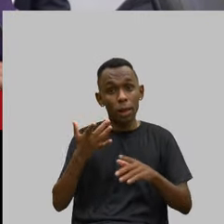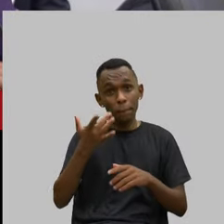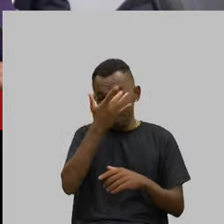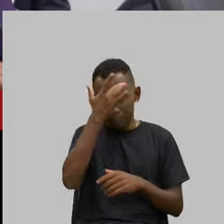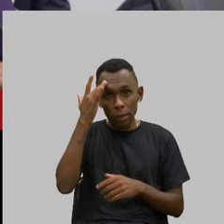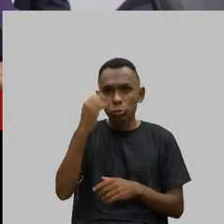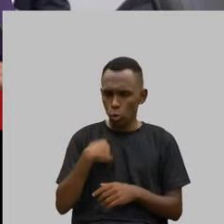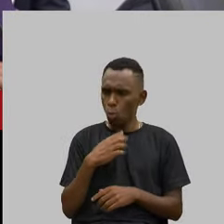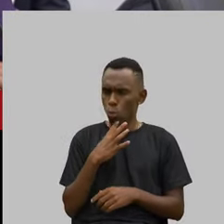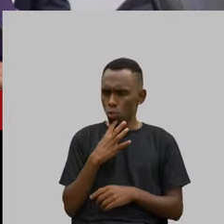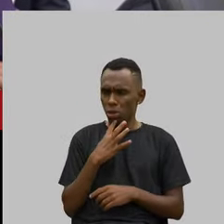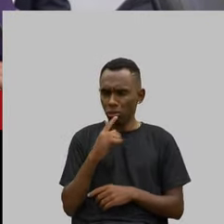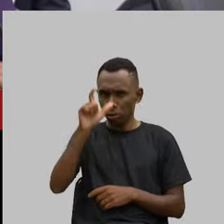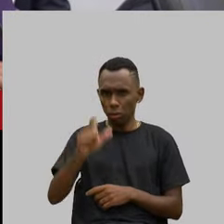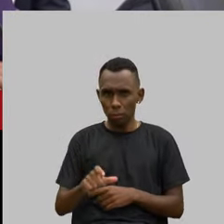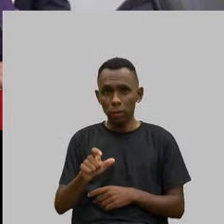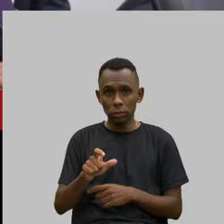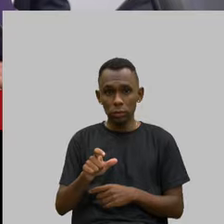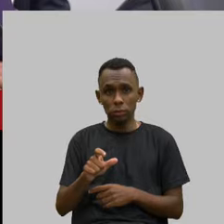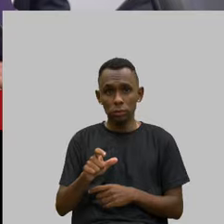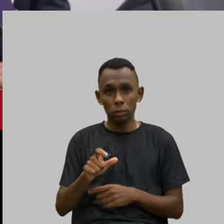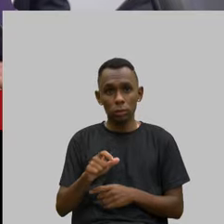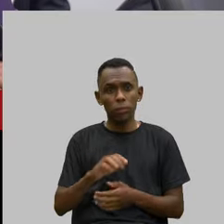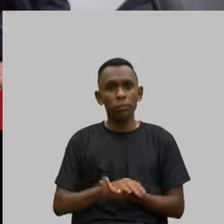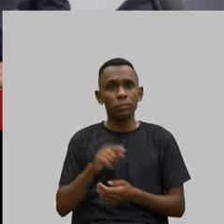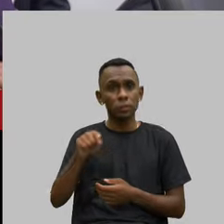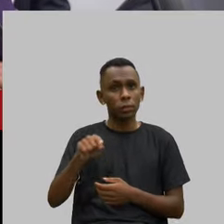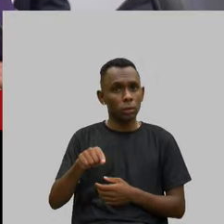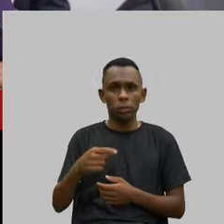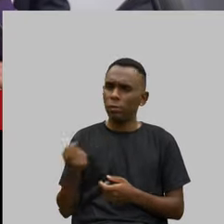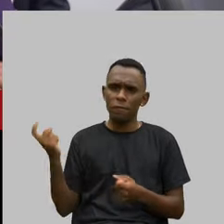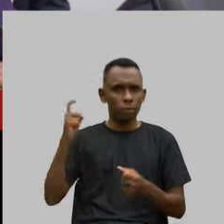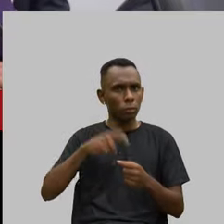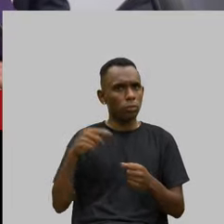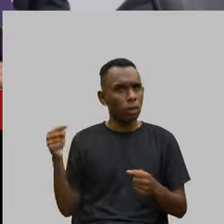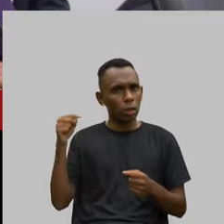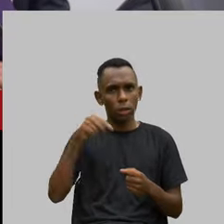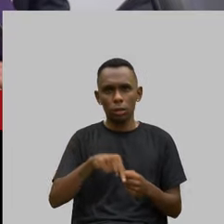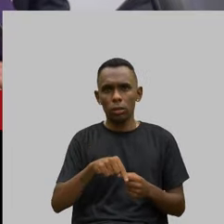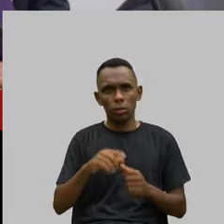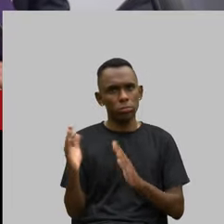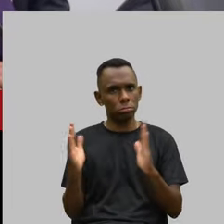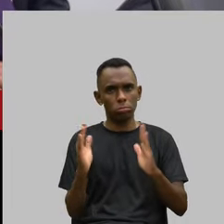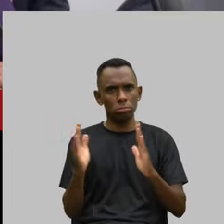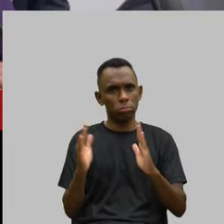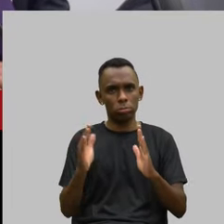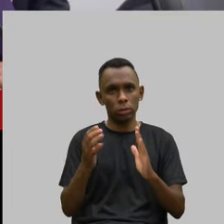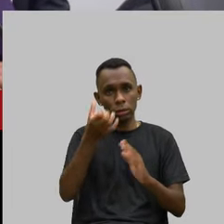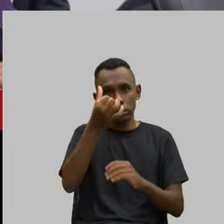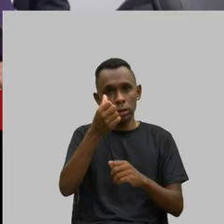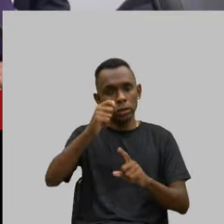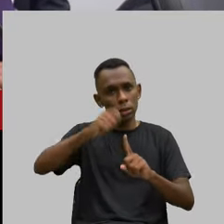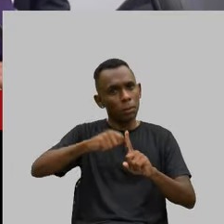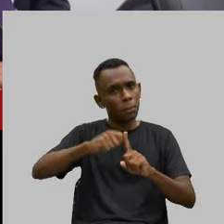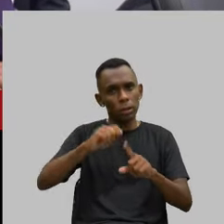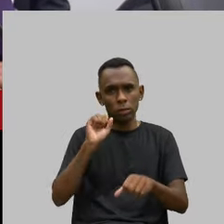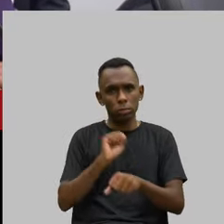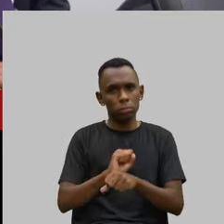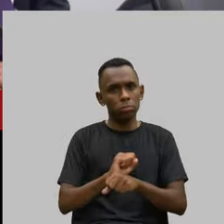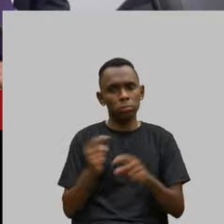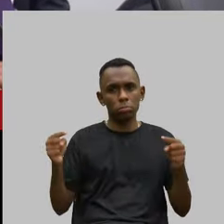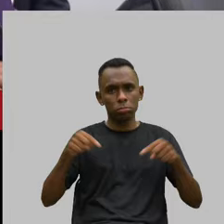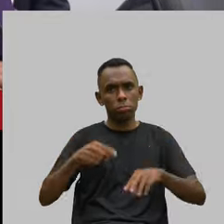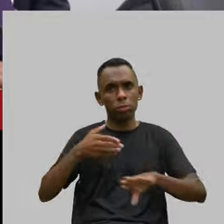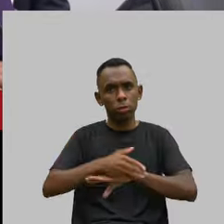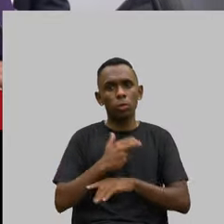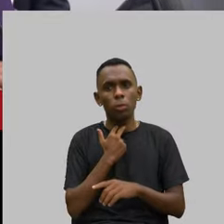eu conheço é lá do Alberto Cavalcante que ela não voltasse aqui pelo menos num prazo de seis meses só